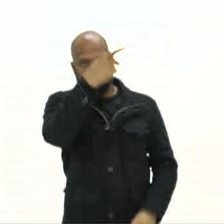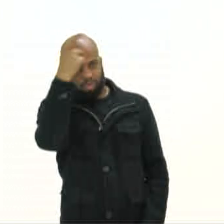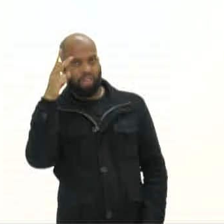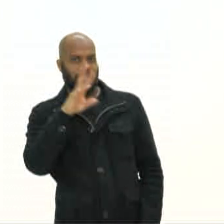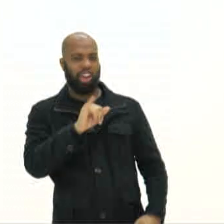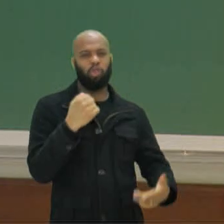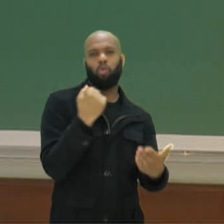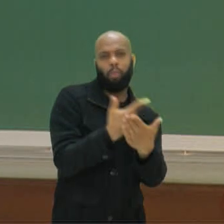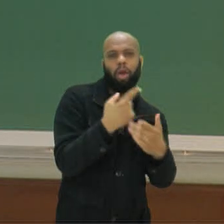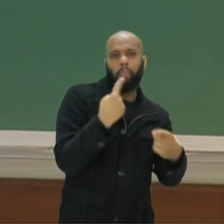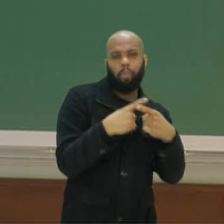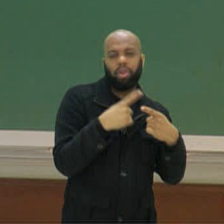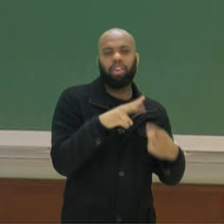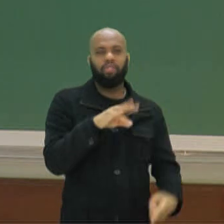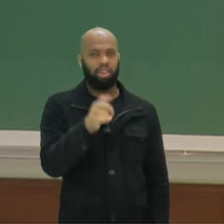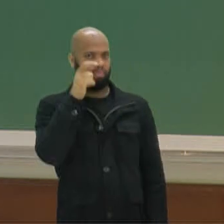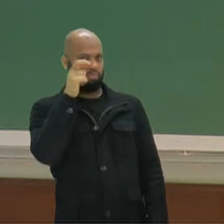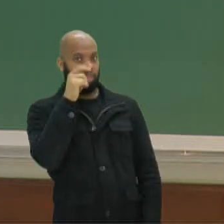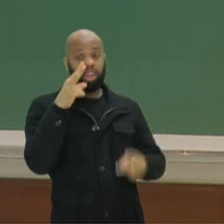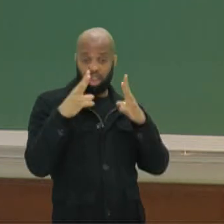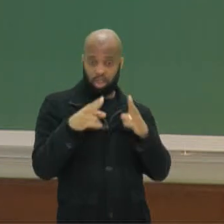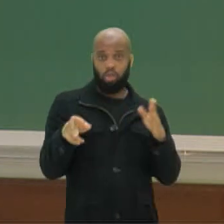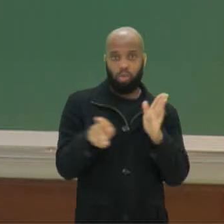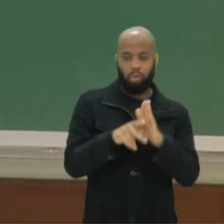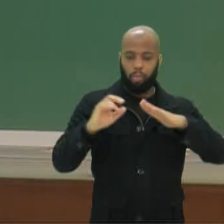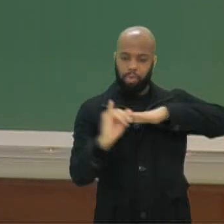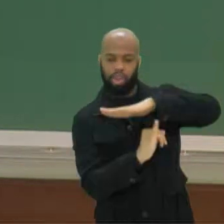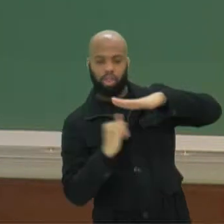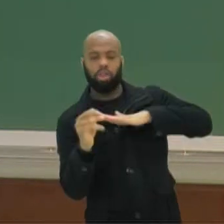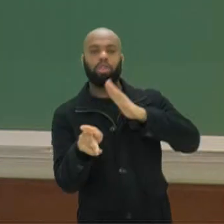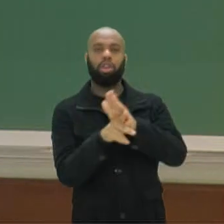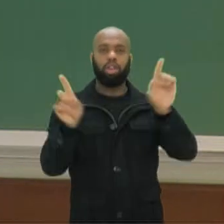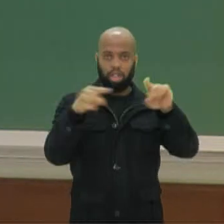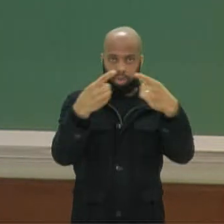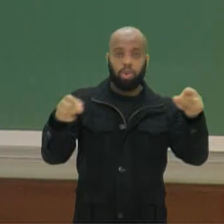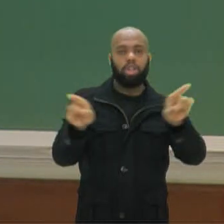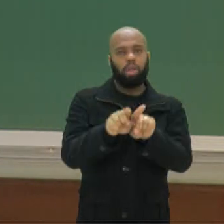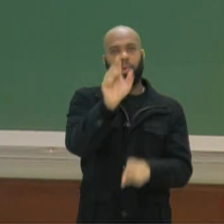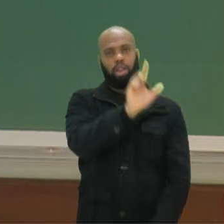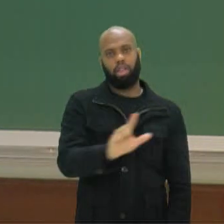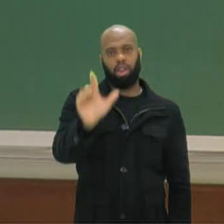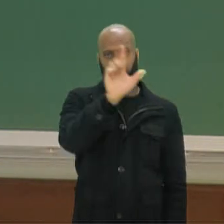tá? Assim como a indústria da música e da literatura.